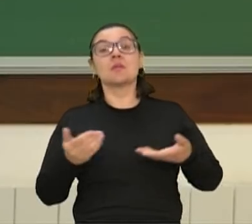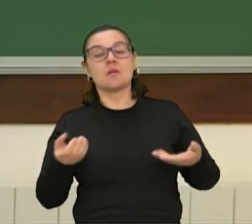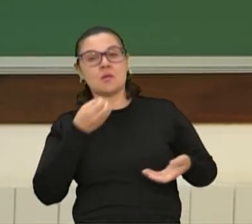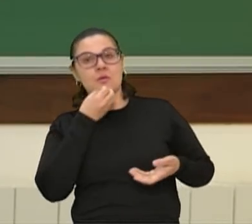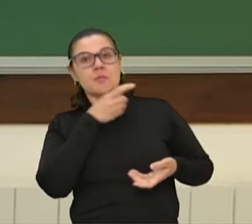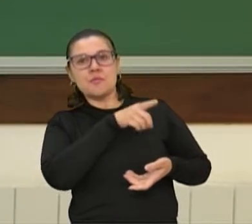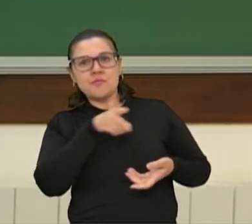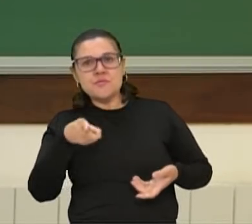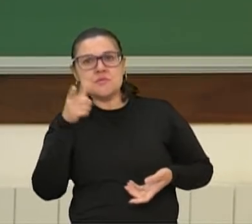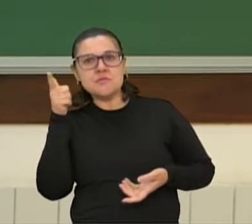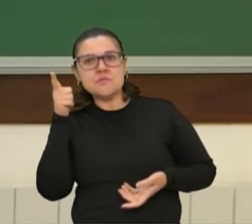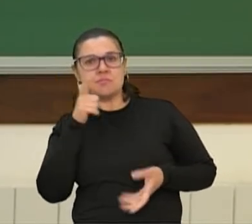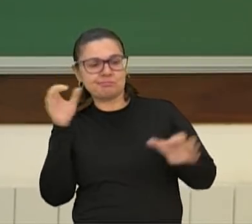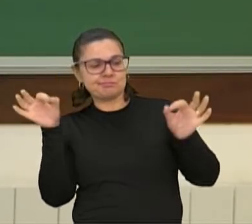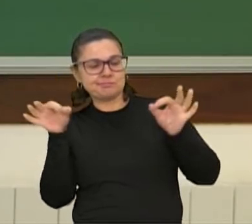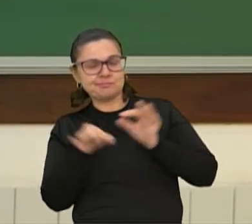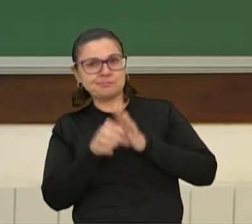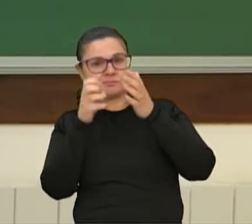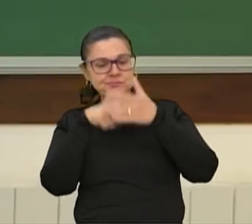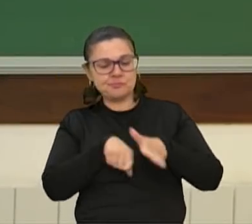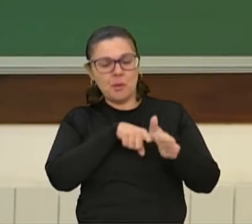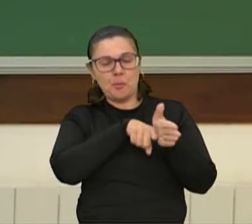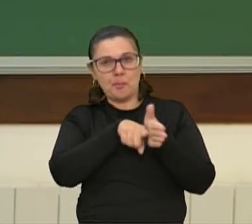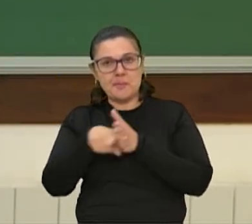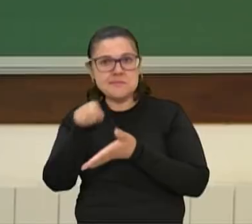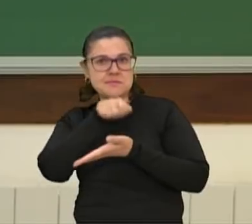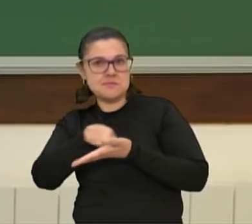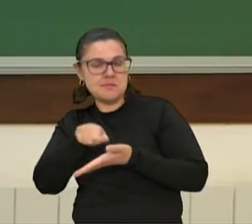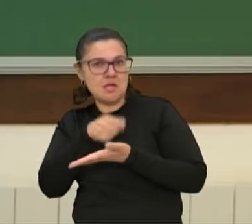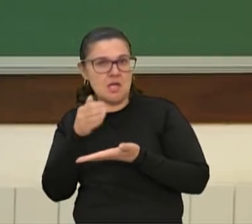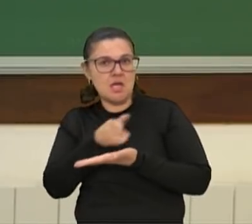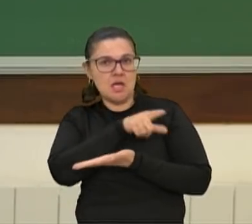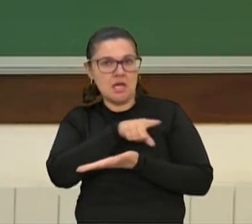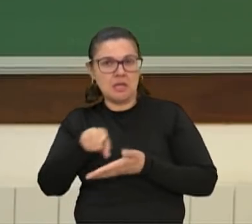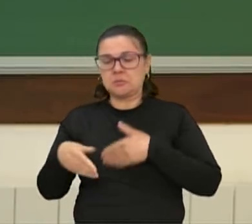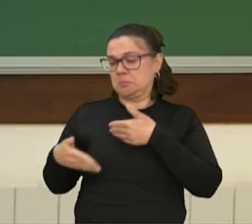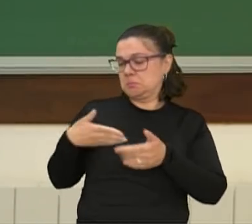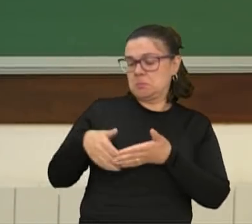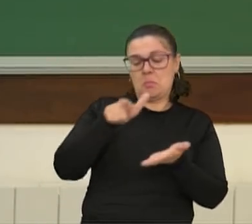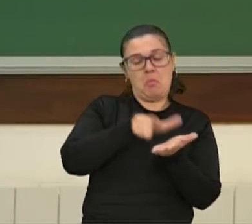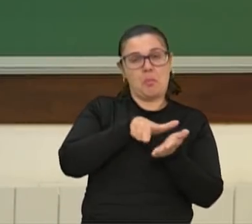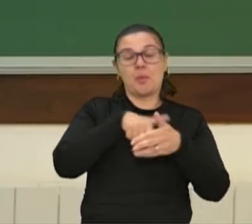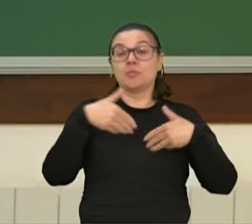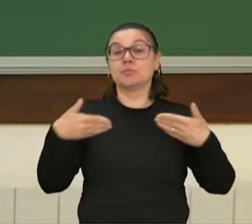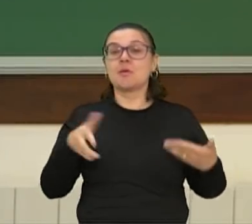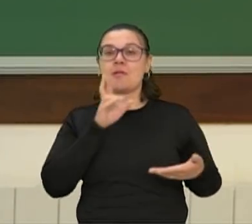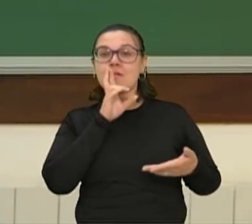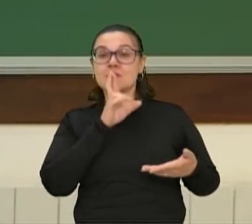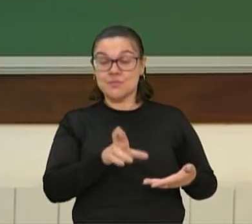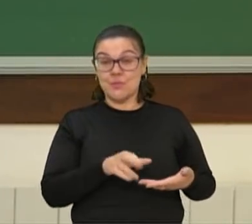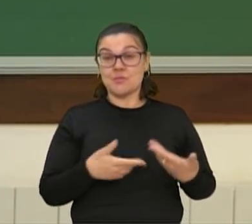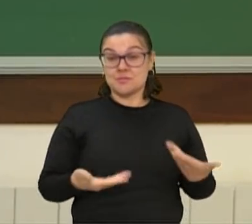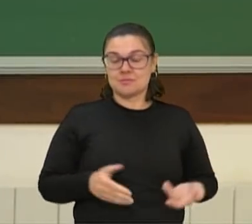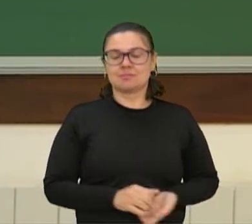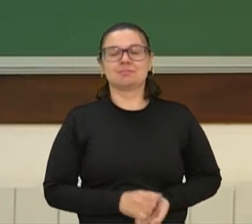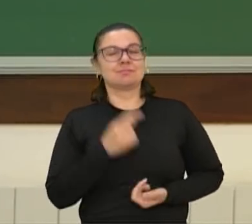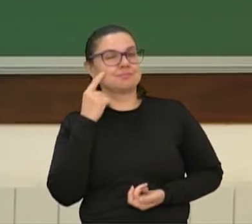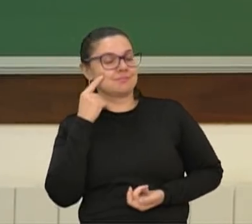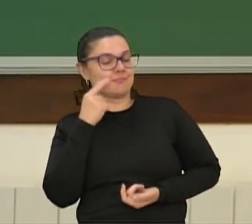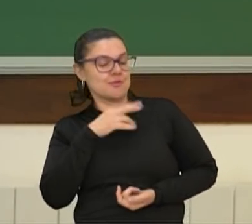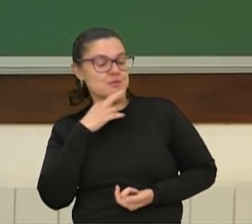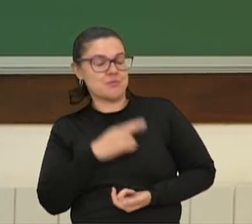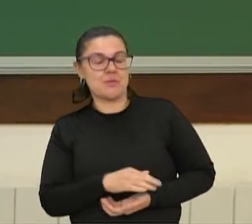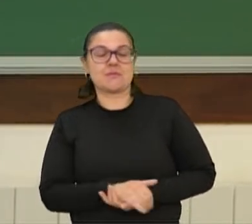Muito bem, e aí, conseguiu pesquisar, escrever no teu caderno, sei lá, em alguma anotação, a resposta dessa pergunta?